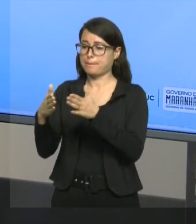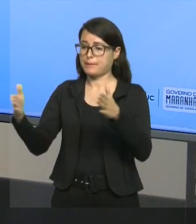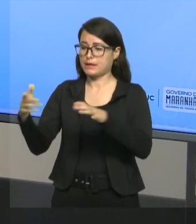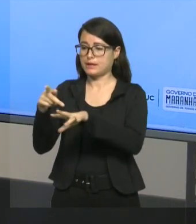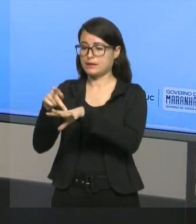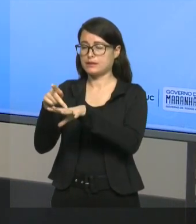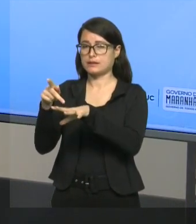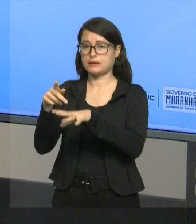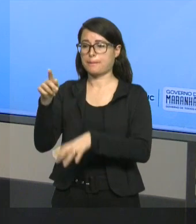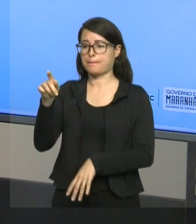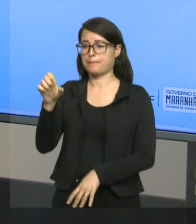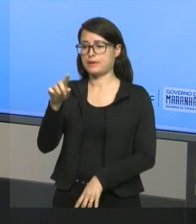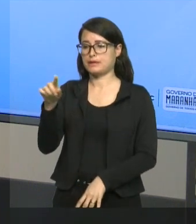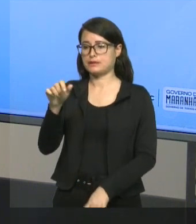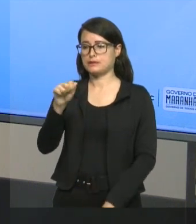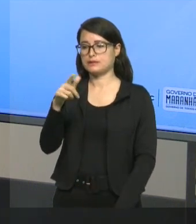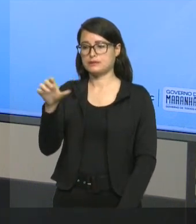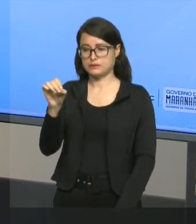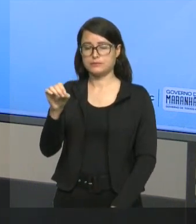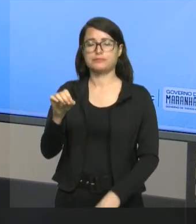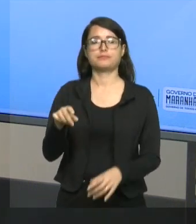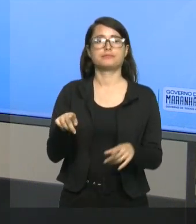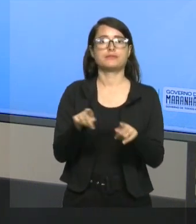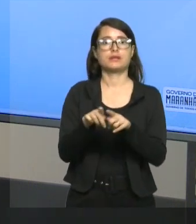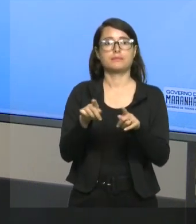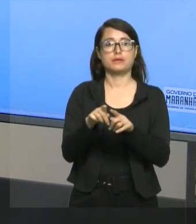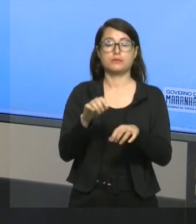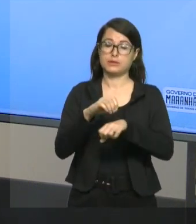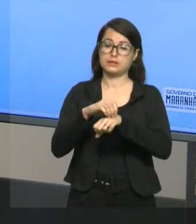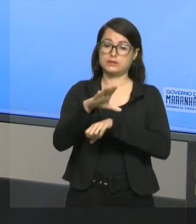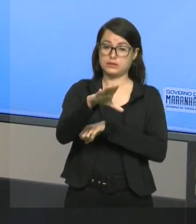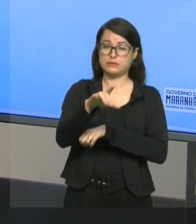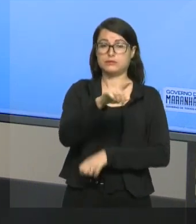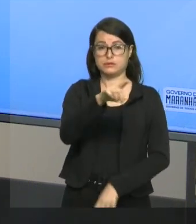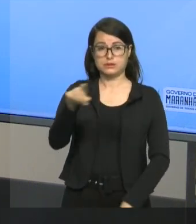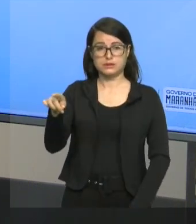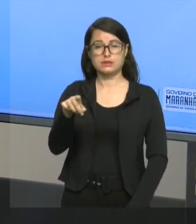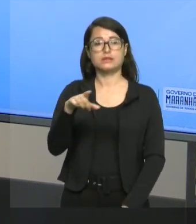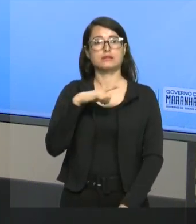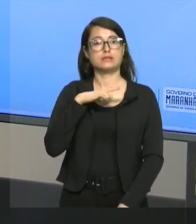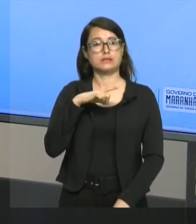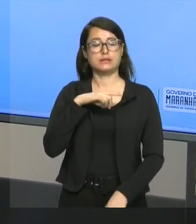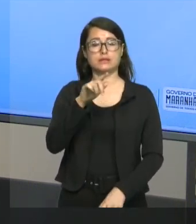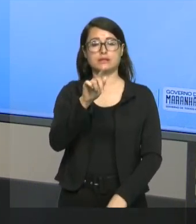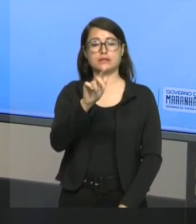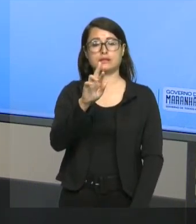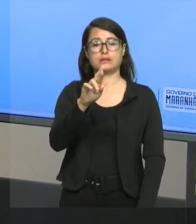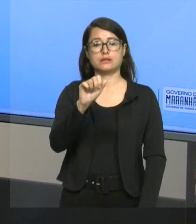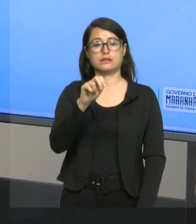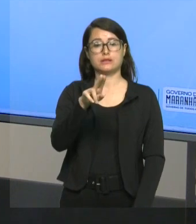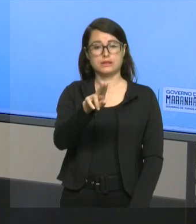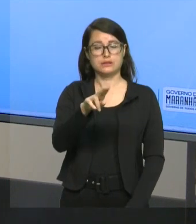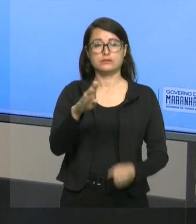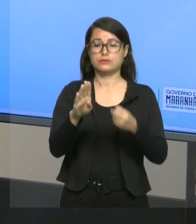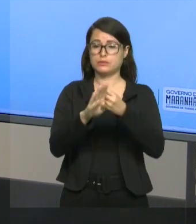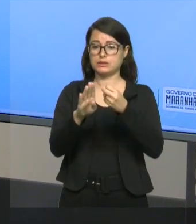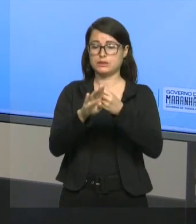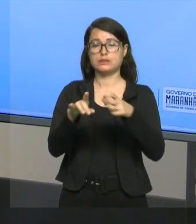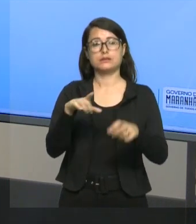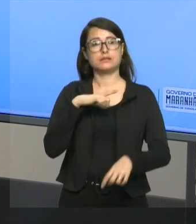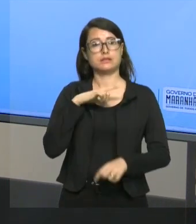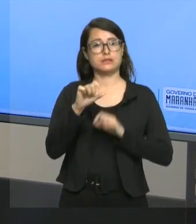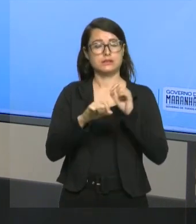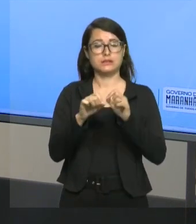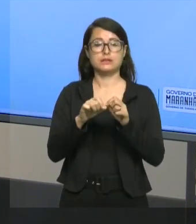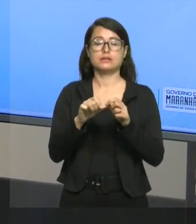pé grande. Uma dica para vocês. O grau do substantivo também serve, além de